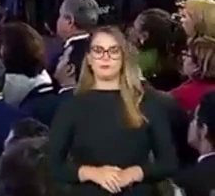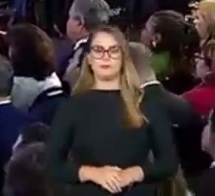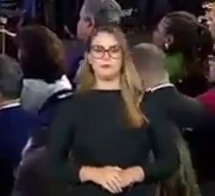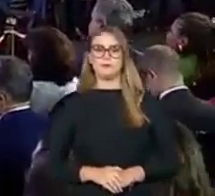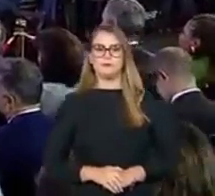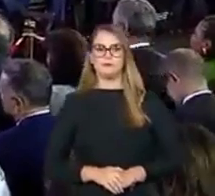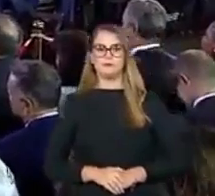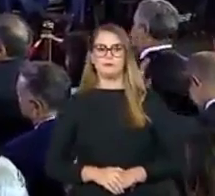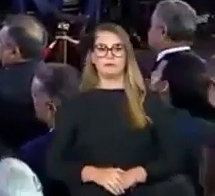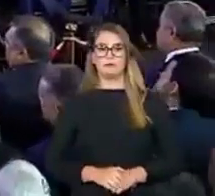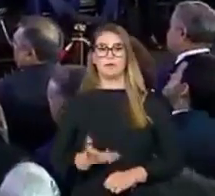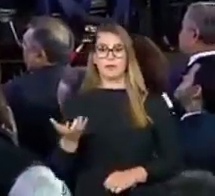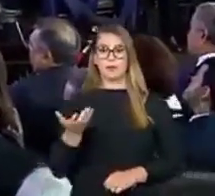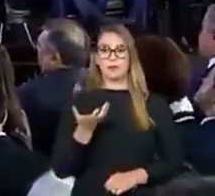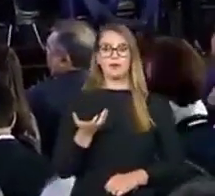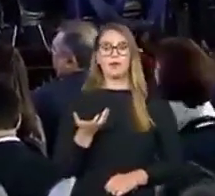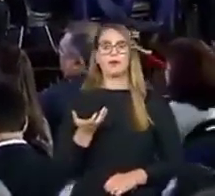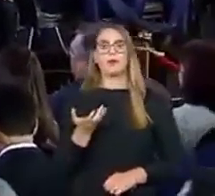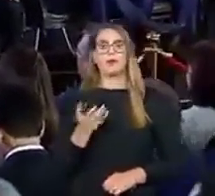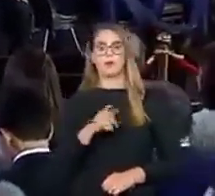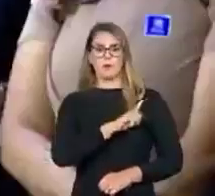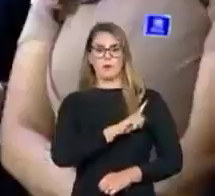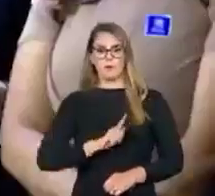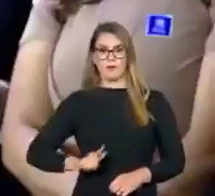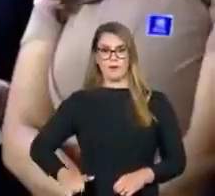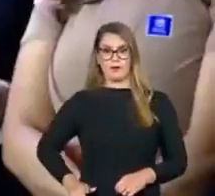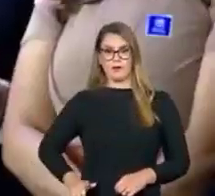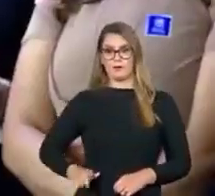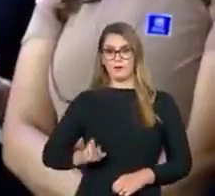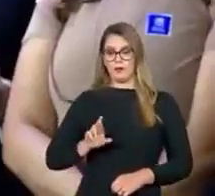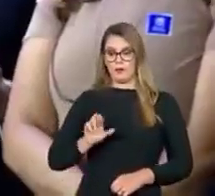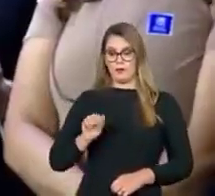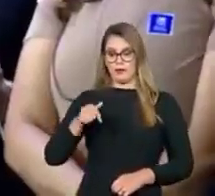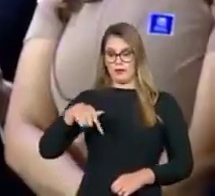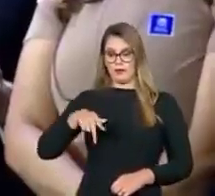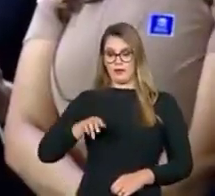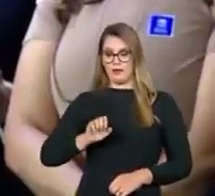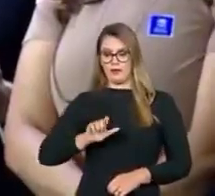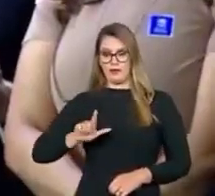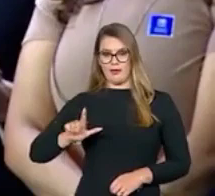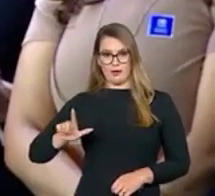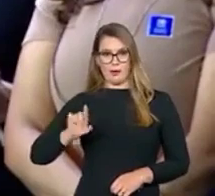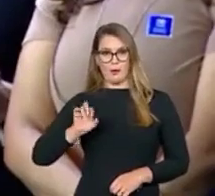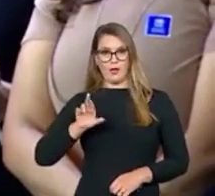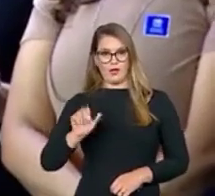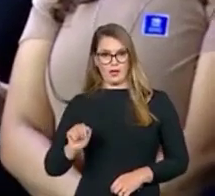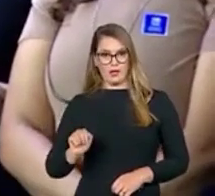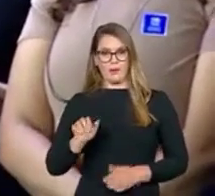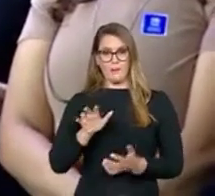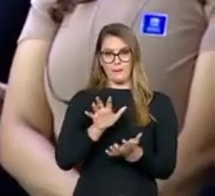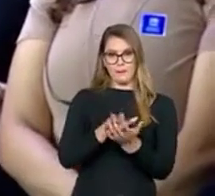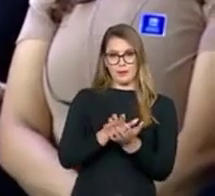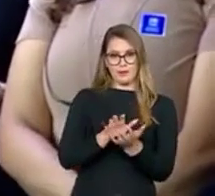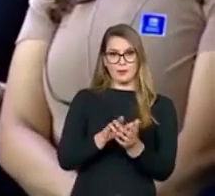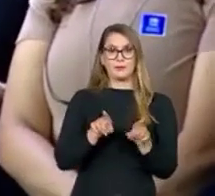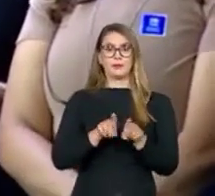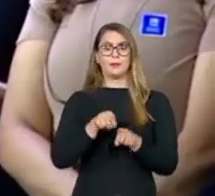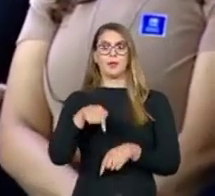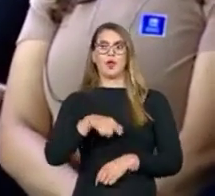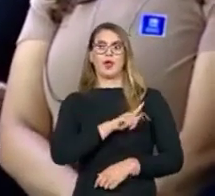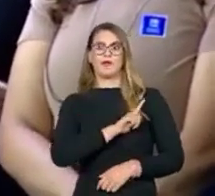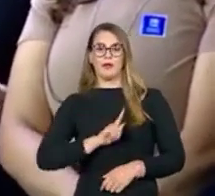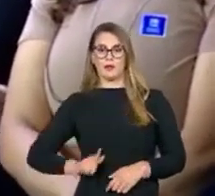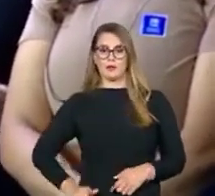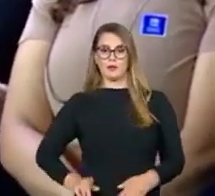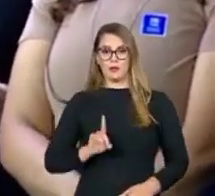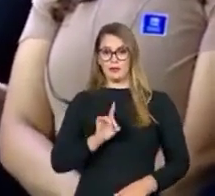Quero aqui, em nome da governadora Raquel Lira, de Pernambuco, e da governadora em exercício, Celina, do